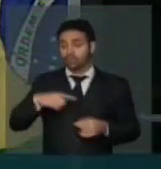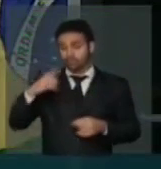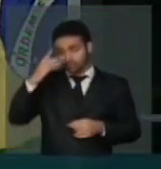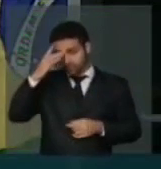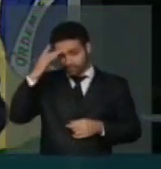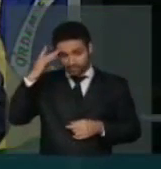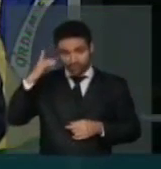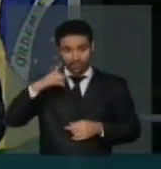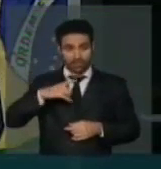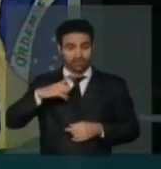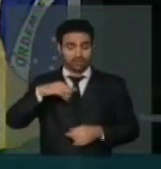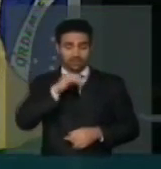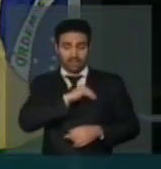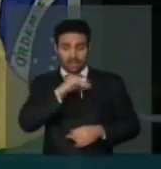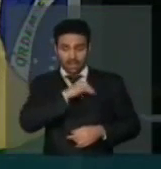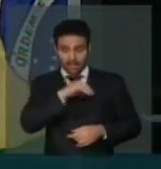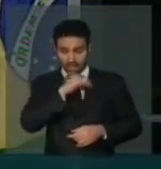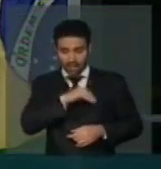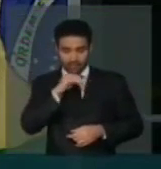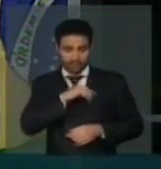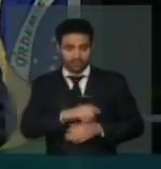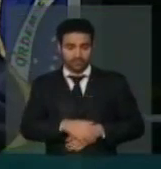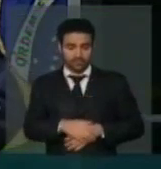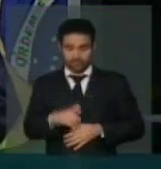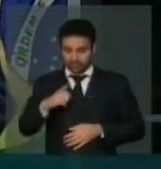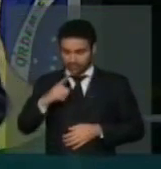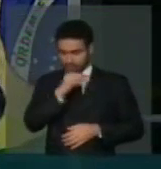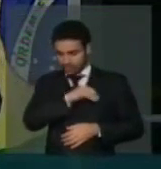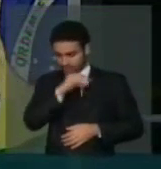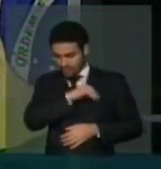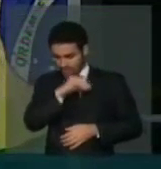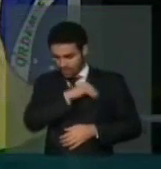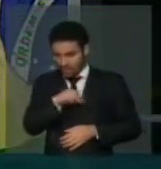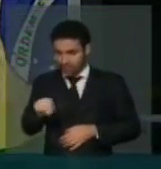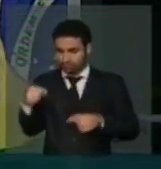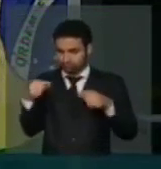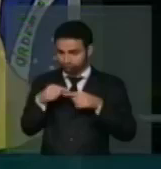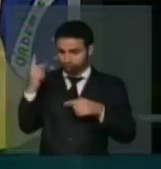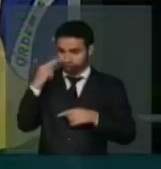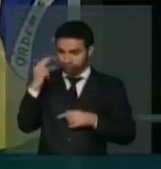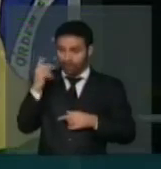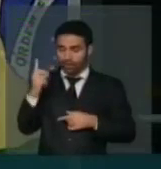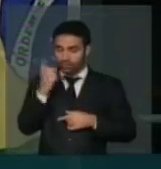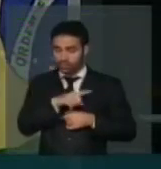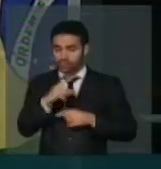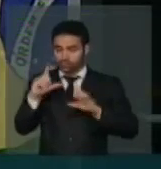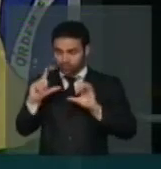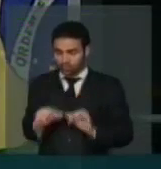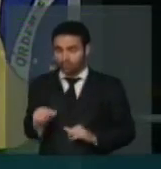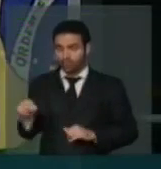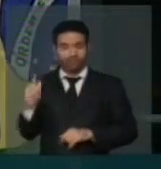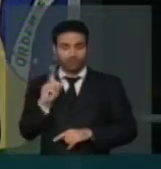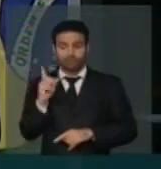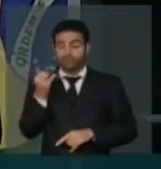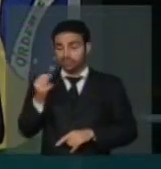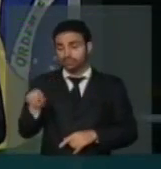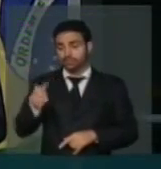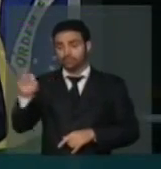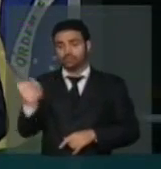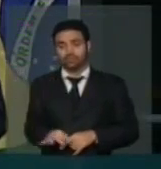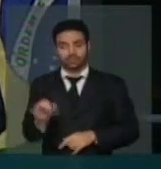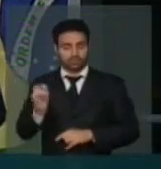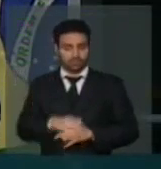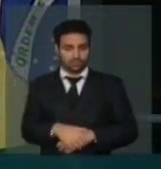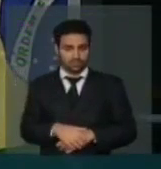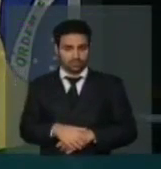contribuinte assalariado, aquele que recebe o seu salário e aquele que tem que deixar no